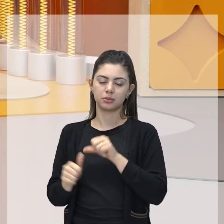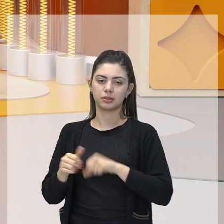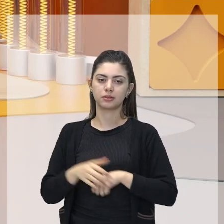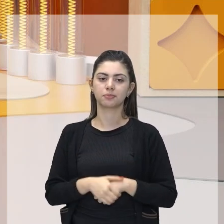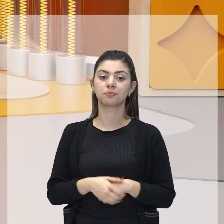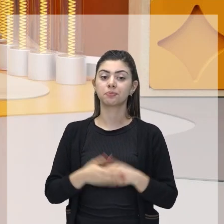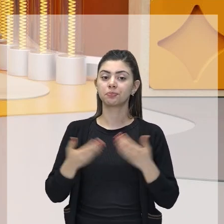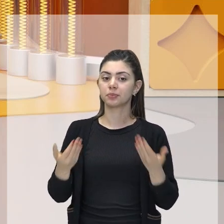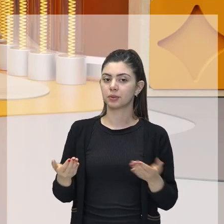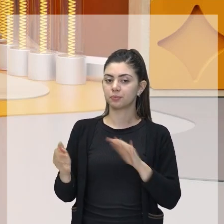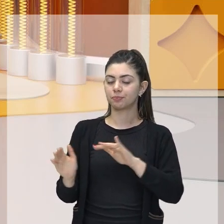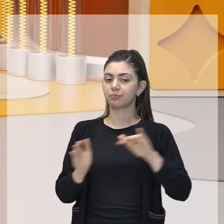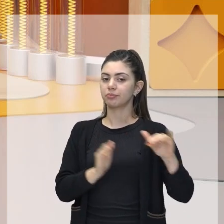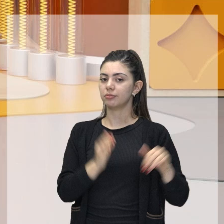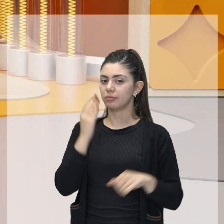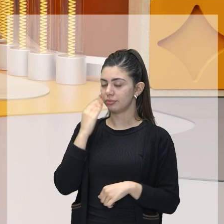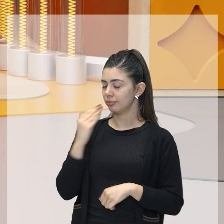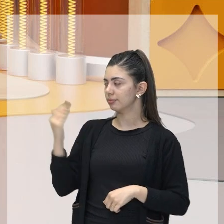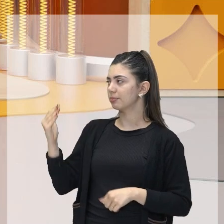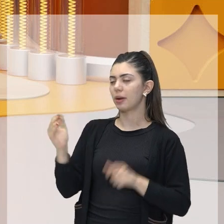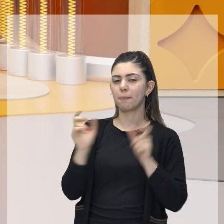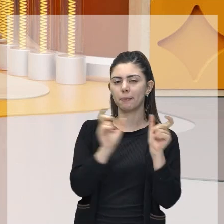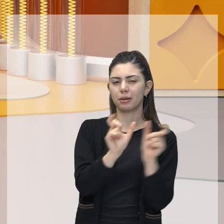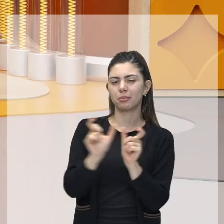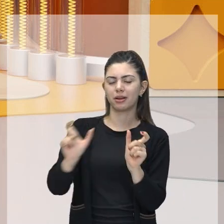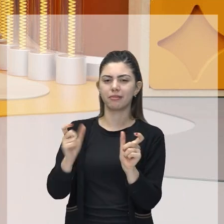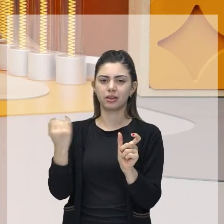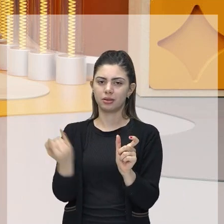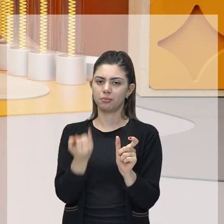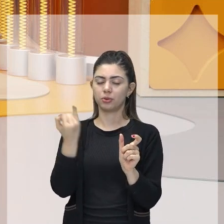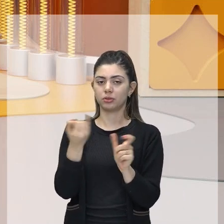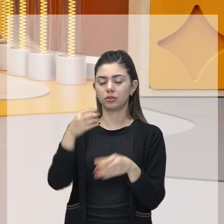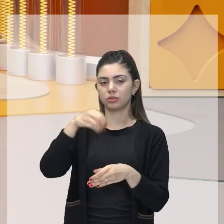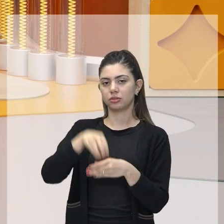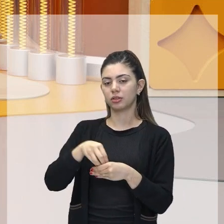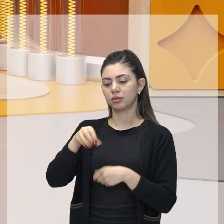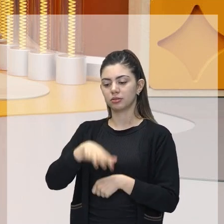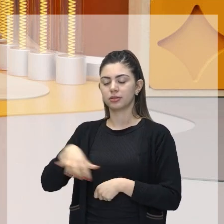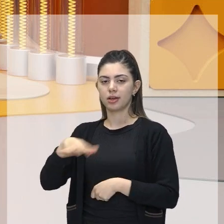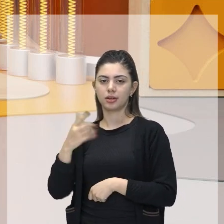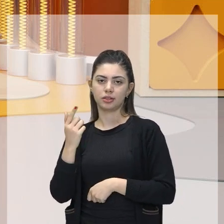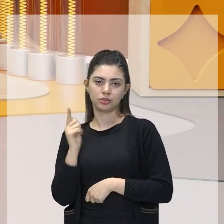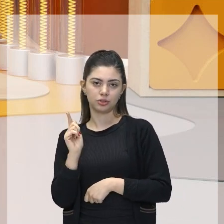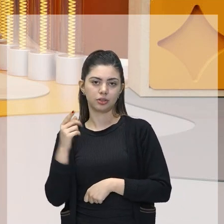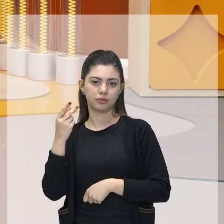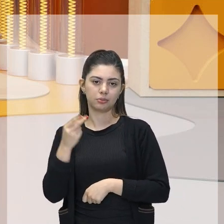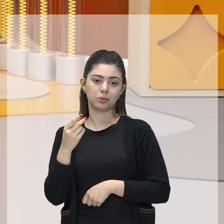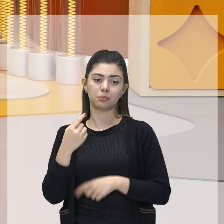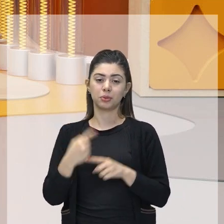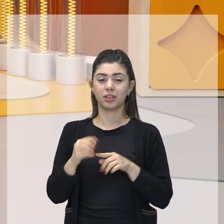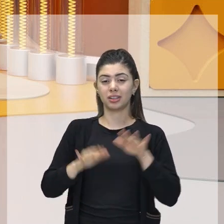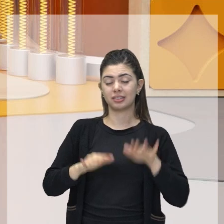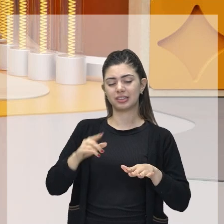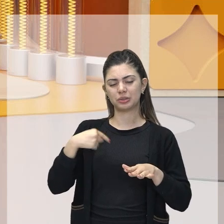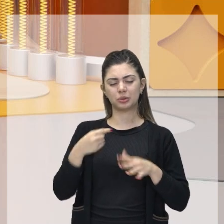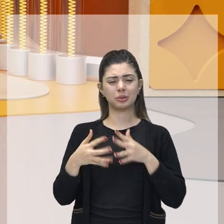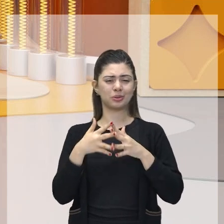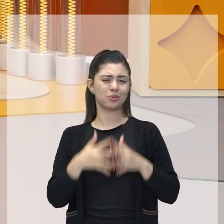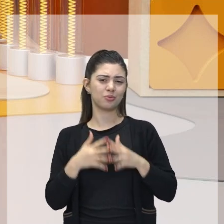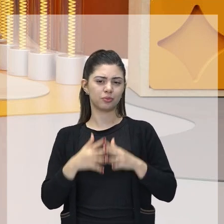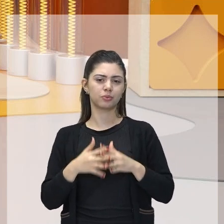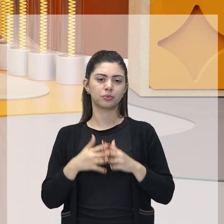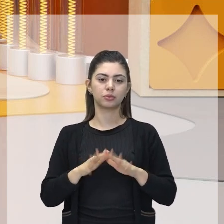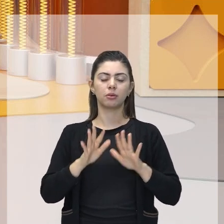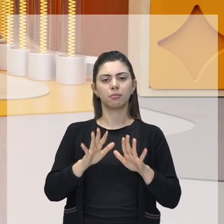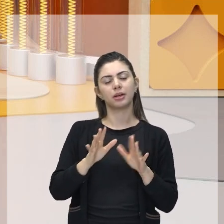a gente vai ver agora são termos muito importantes no estudo da geopolítica, que às vezes a gente confunde um pouco, às vezes eles querem dizer mais ou